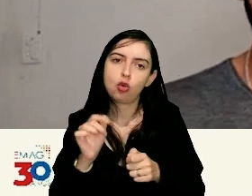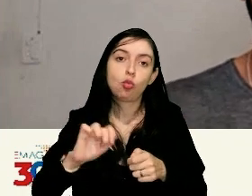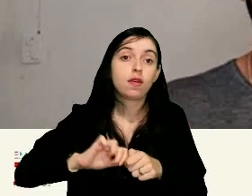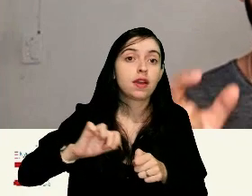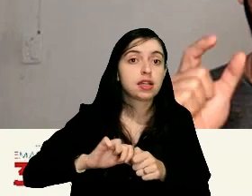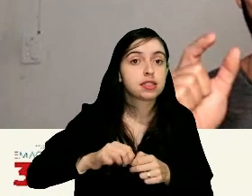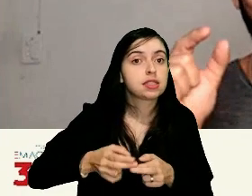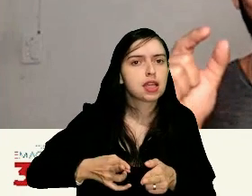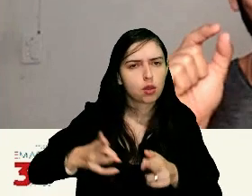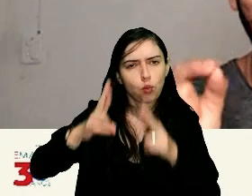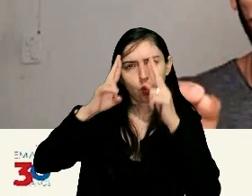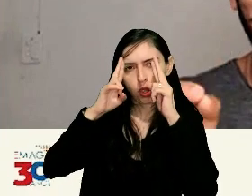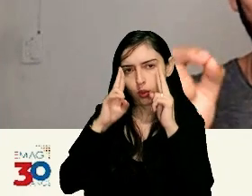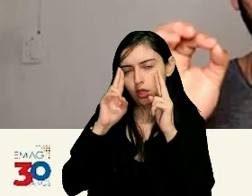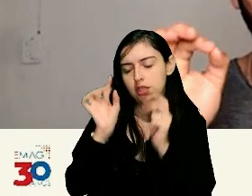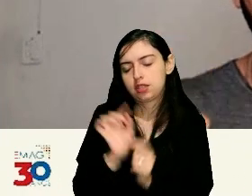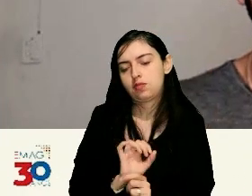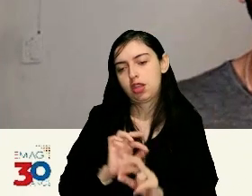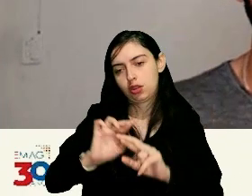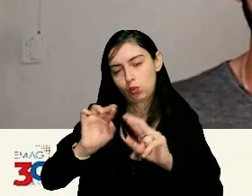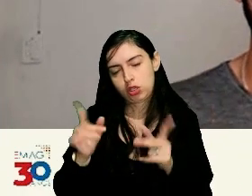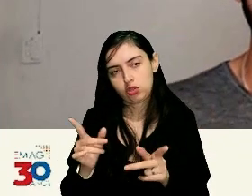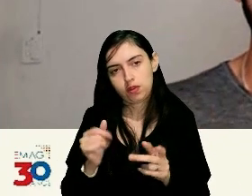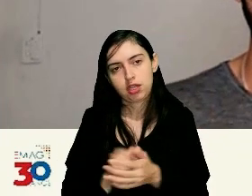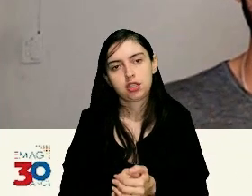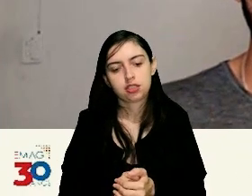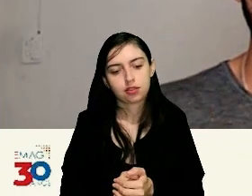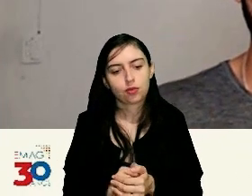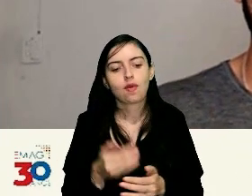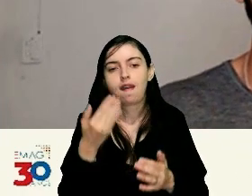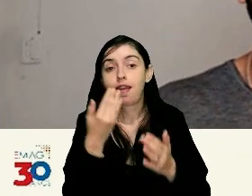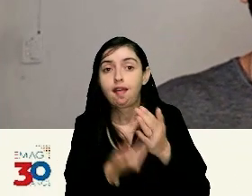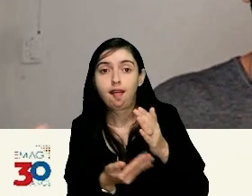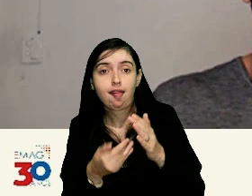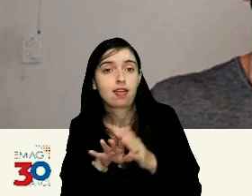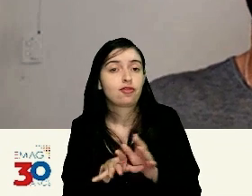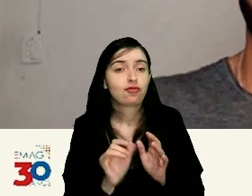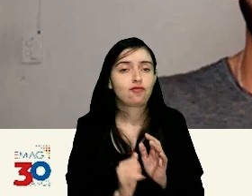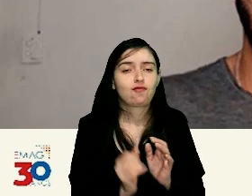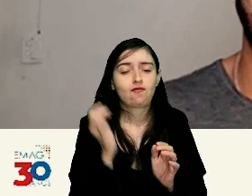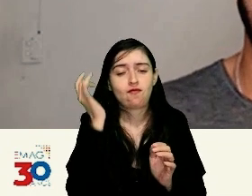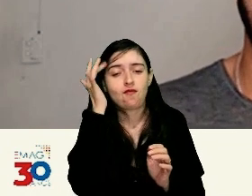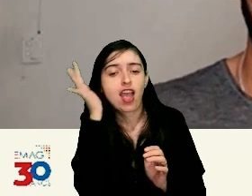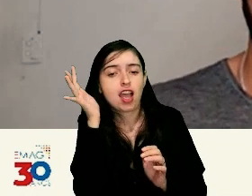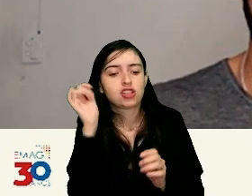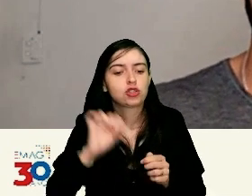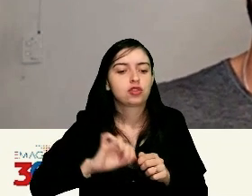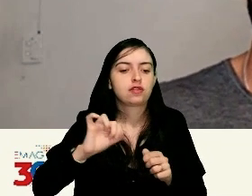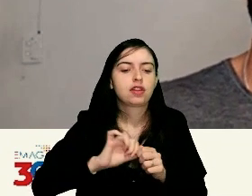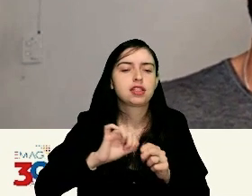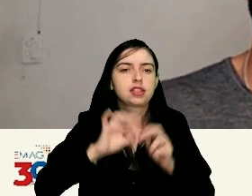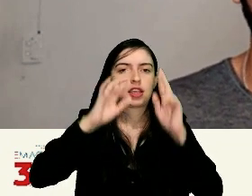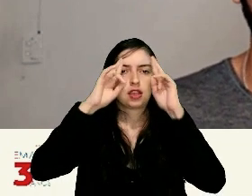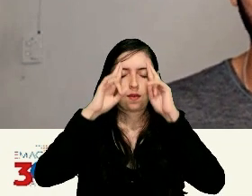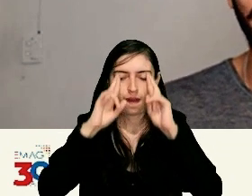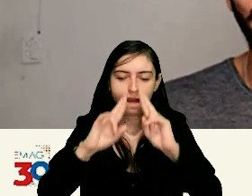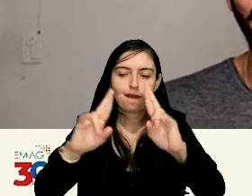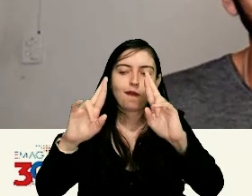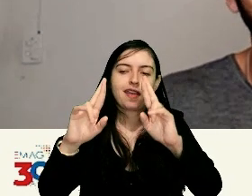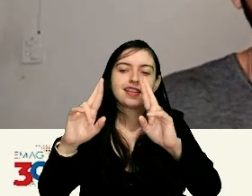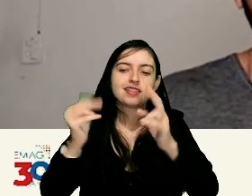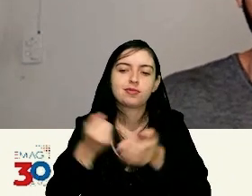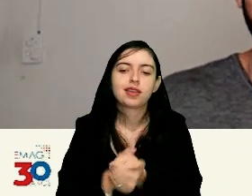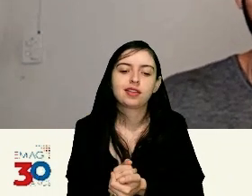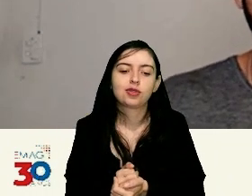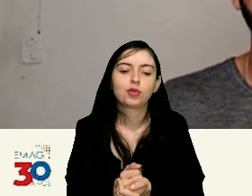reconhecimento. Que eu acho que é um lugar, a gente cai fácil nesse lugar, de fazer pelo reconhecimento. E eu vejo